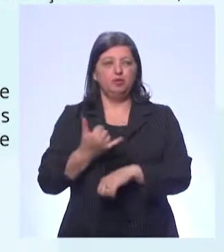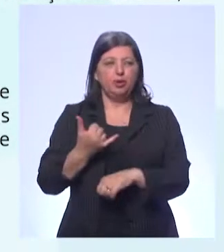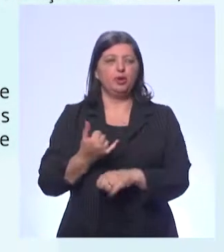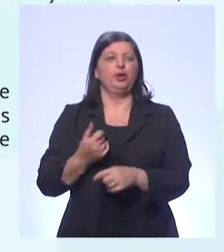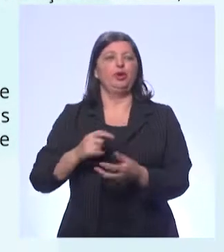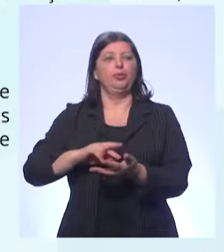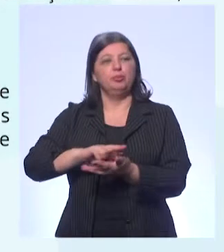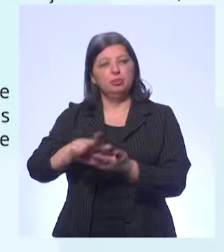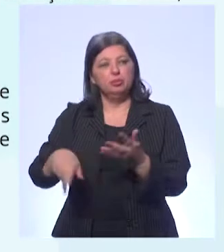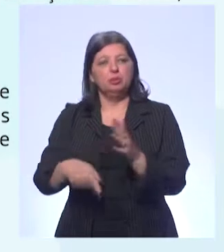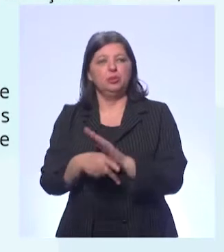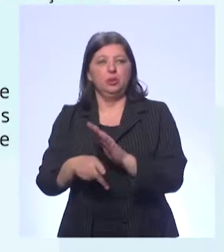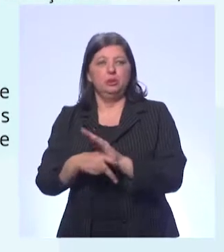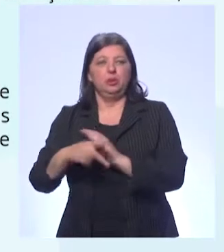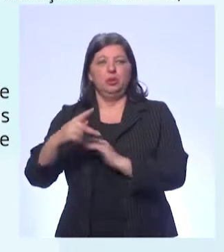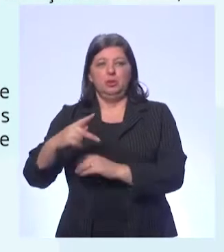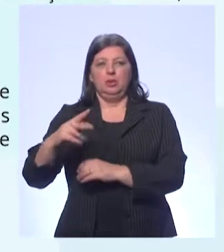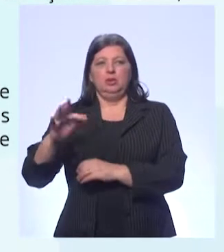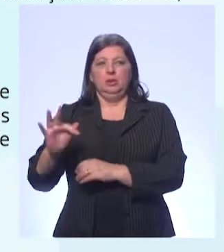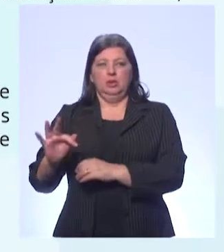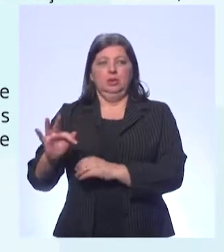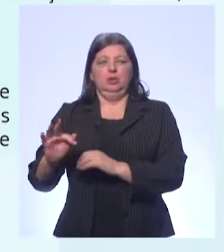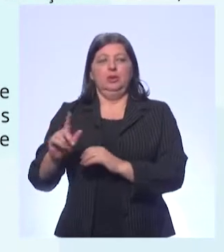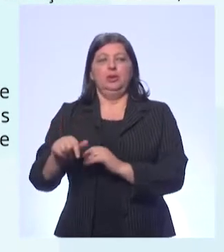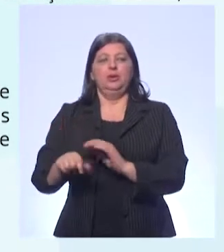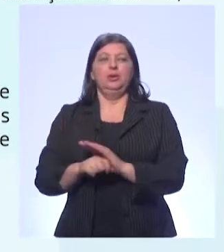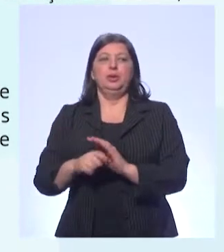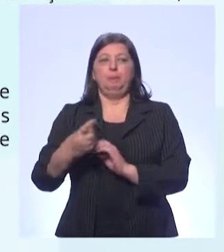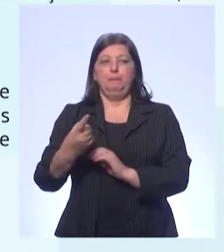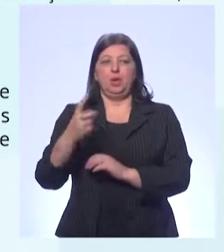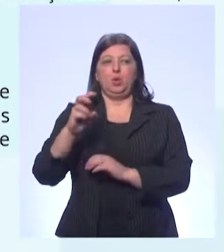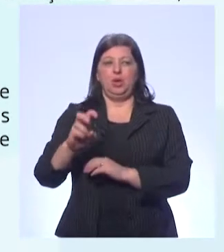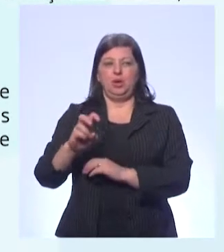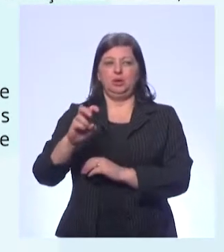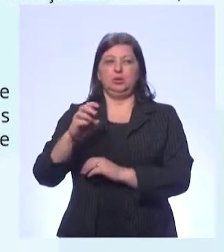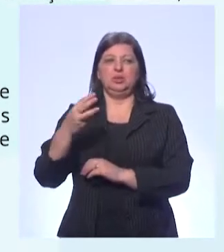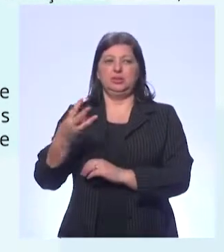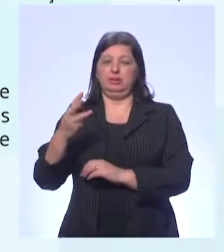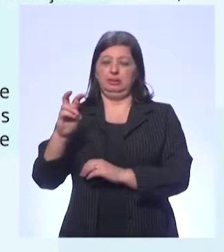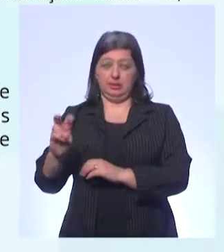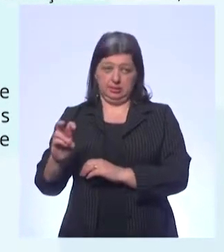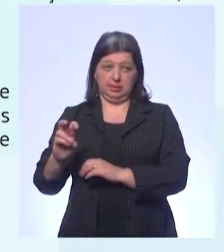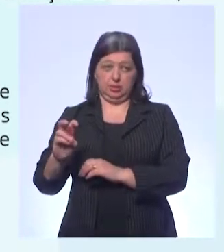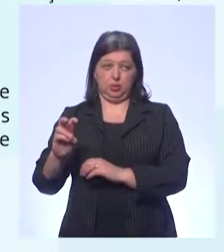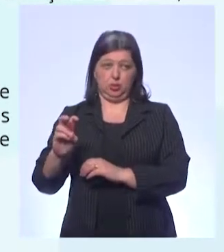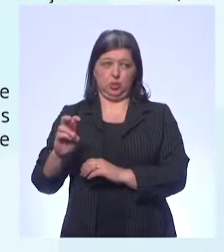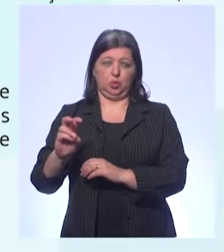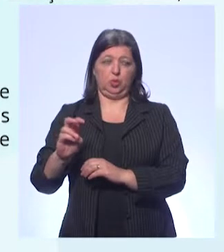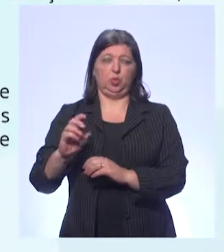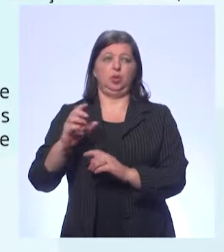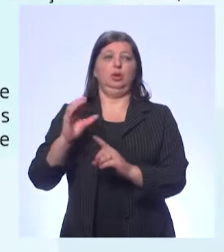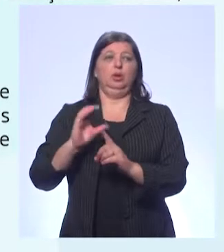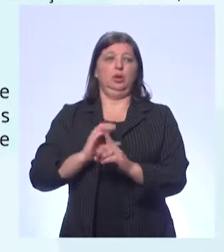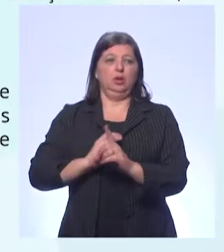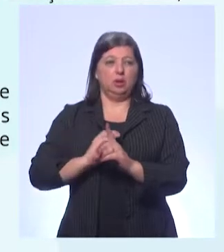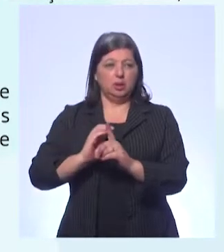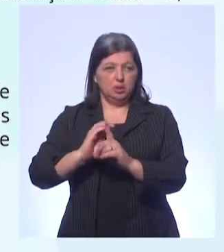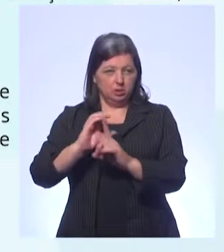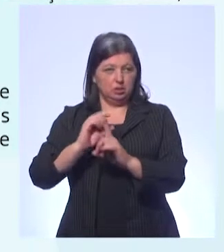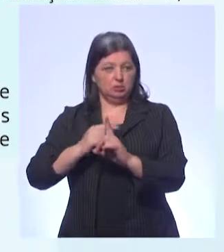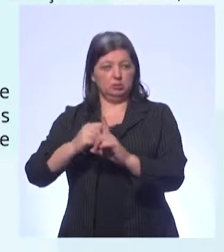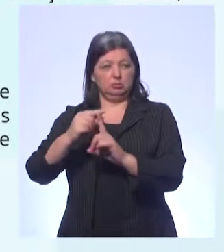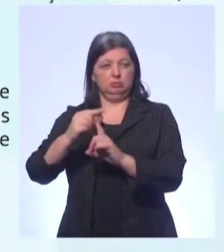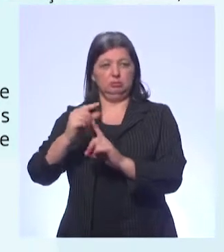ponto de ebulição. O ponto de fusão do ferro é 1.535 graus Celsius. Ponto de ebulição, 3.000 graus Celsius. E